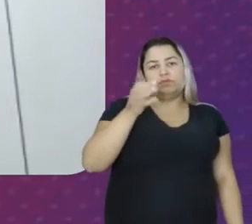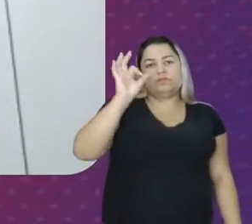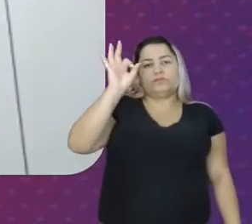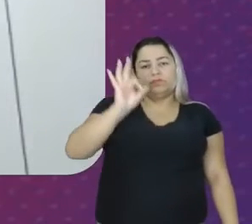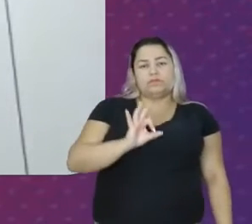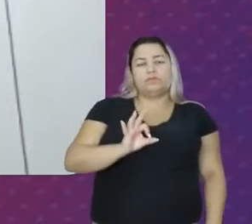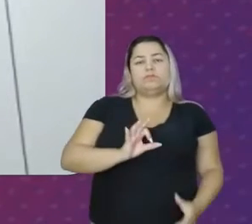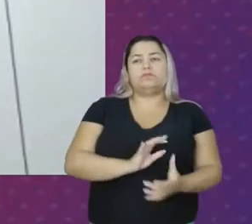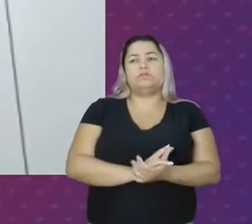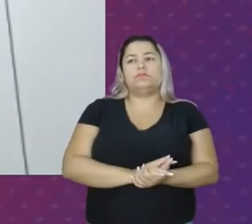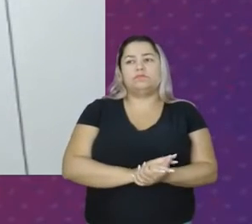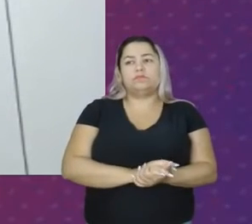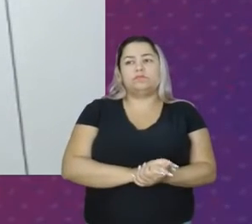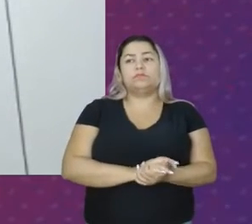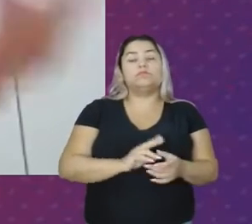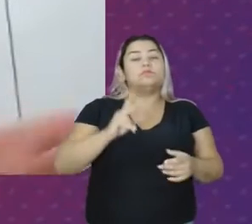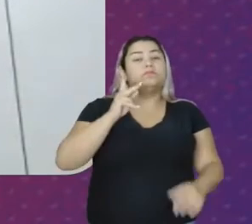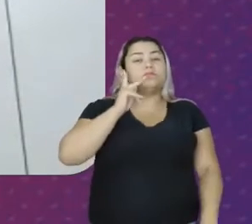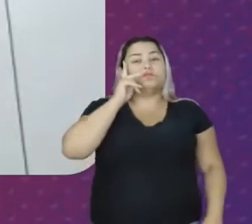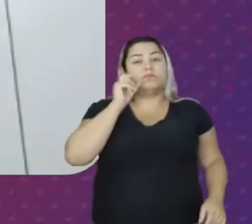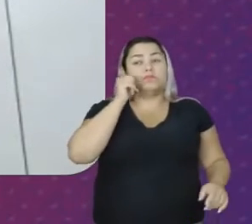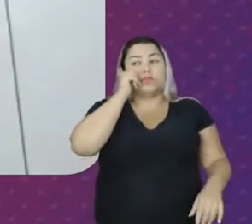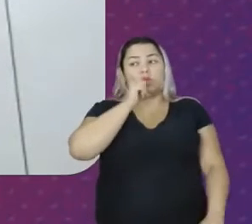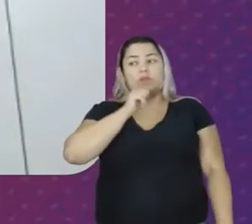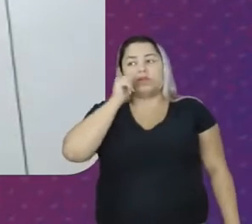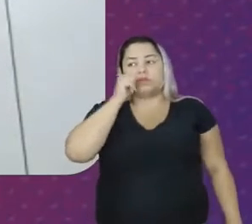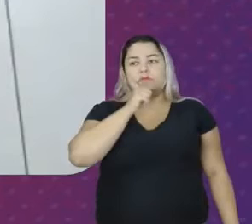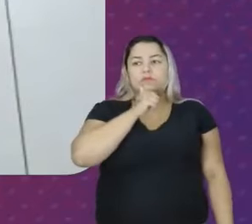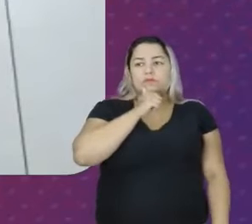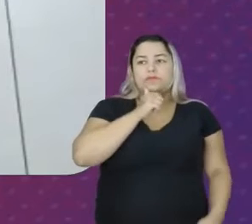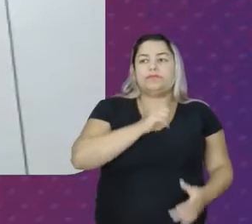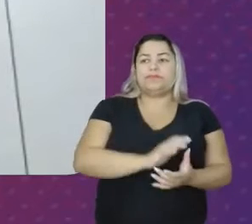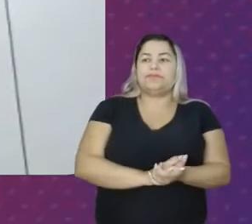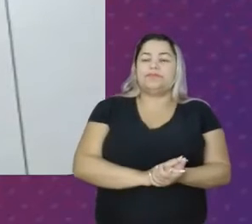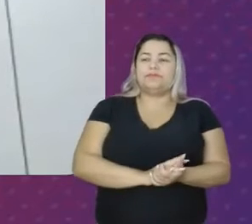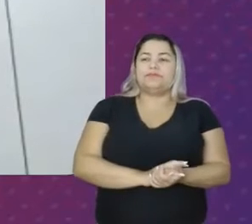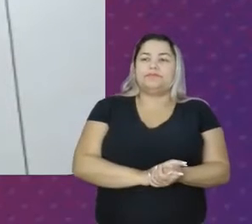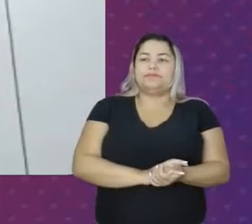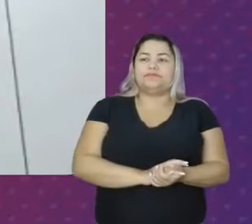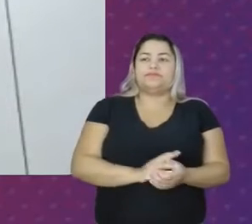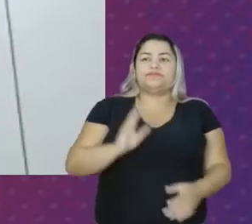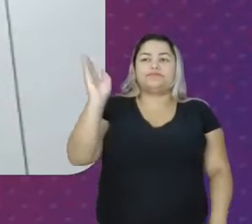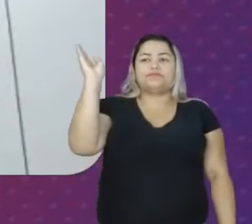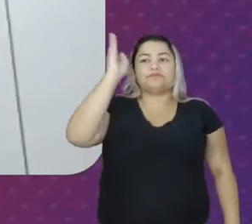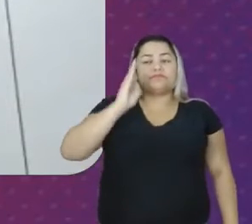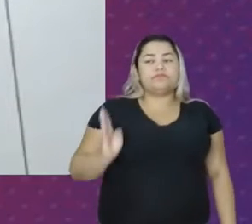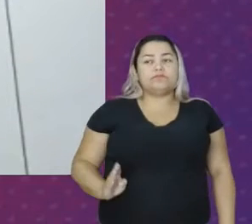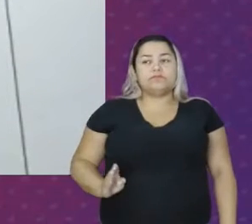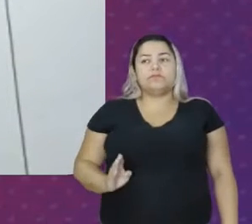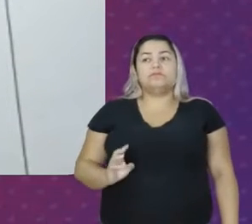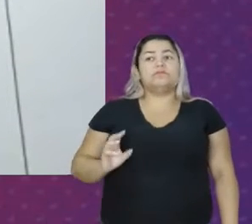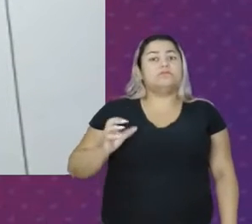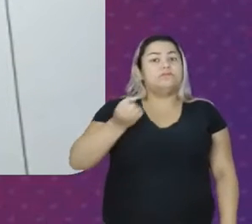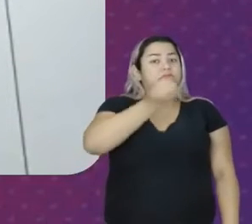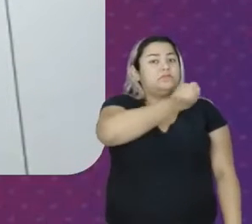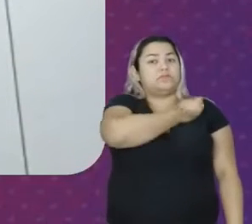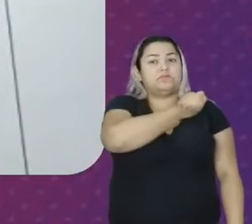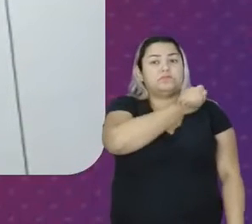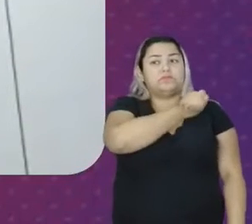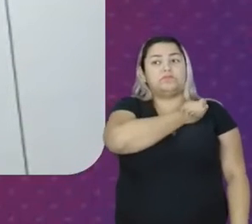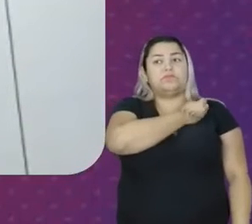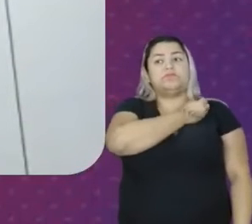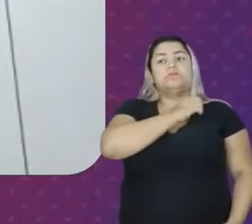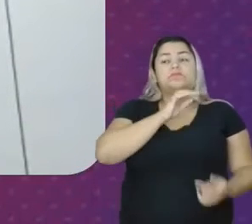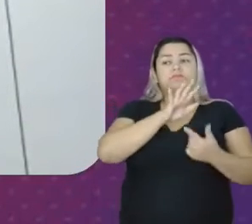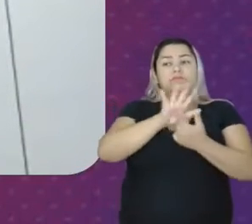16% de vereadoras mulheres no Brasil. Isso é um número que não representa a quantidade